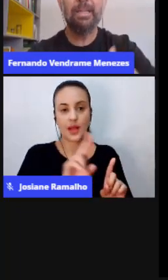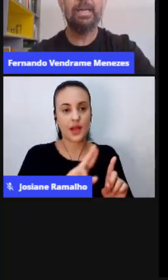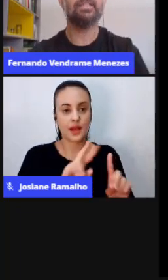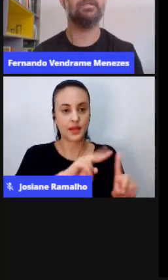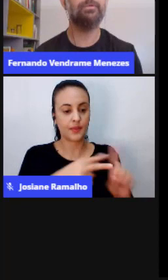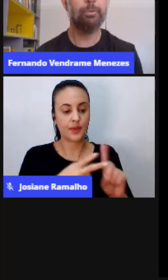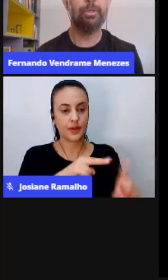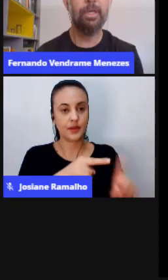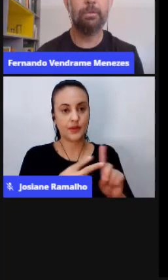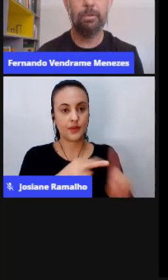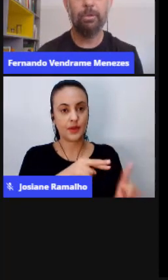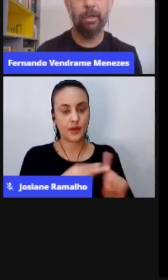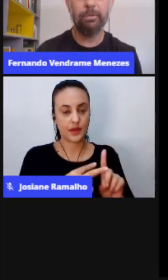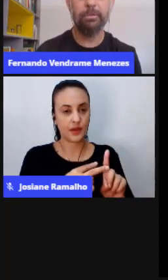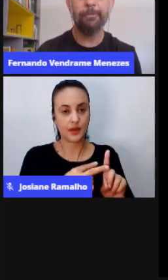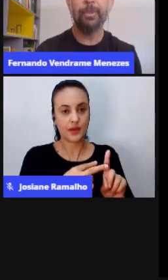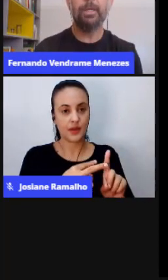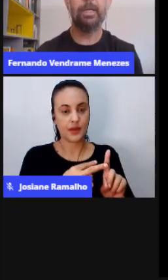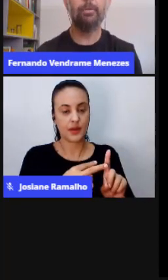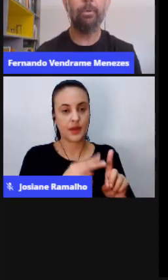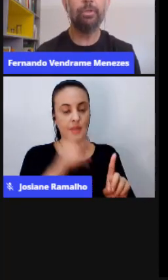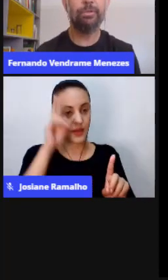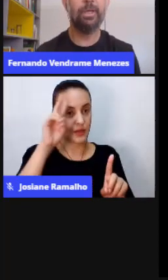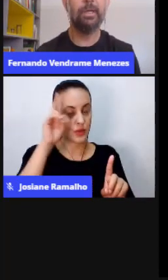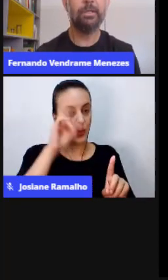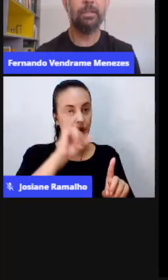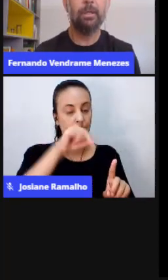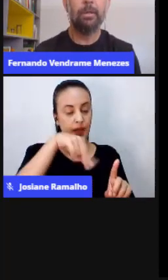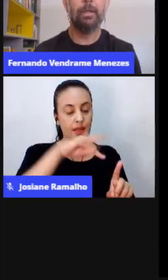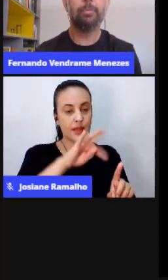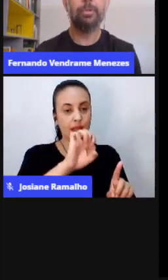da integração dos processos históricos, que é um pouco